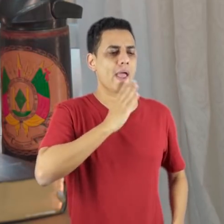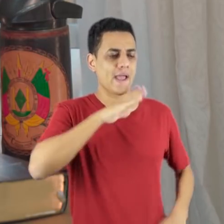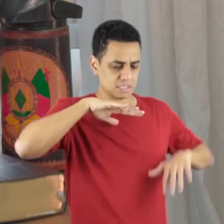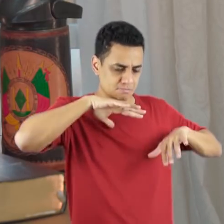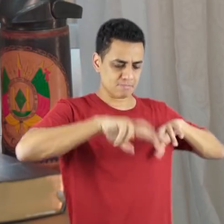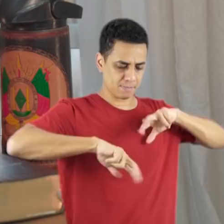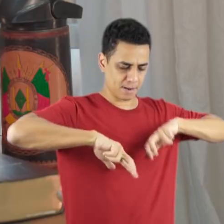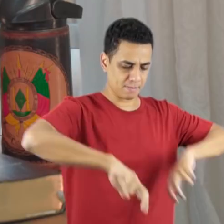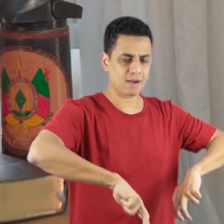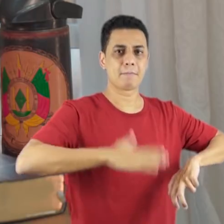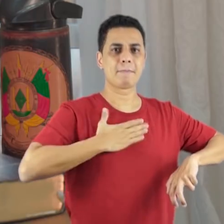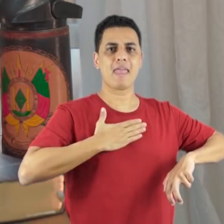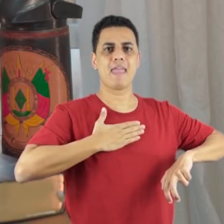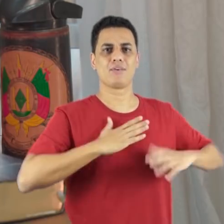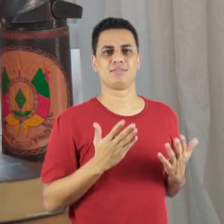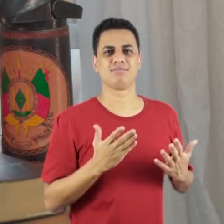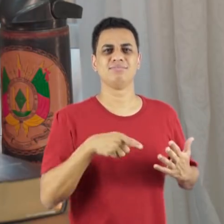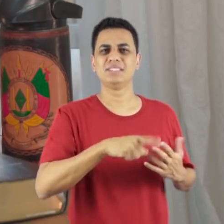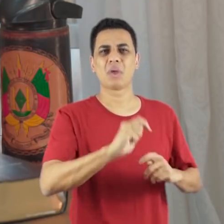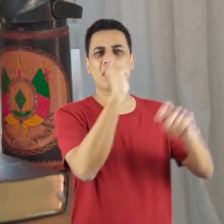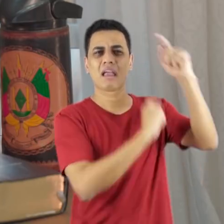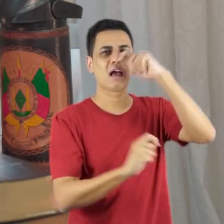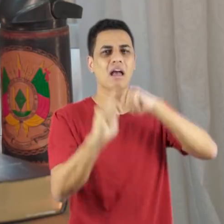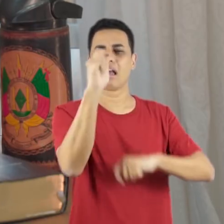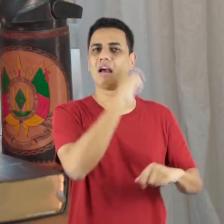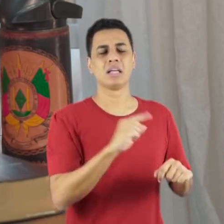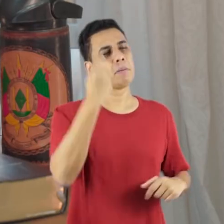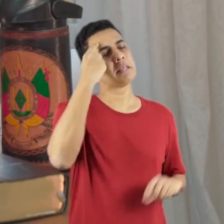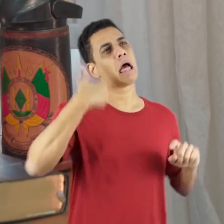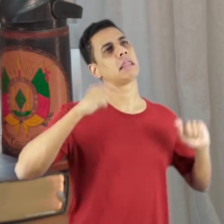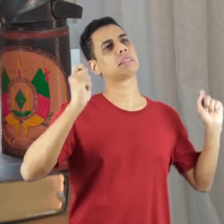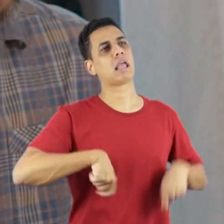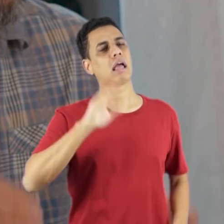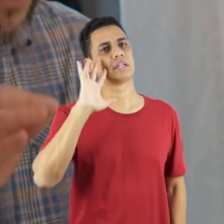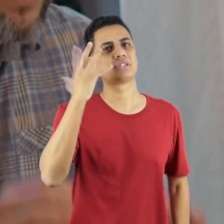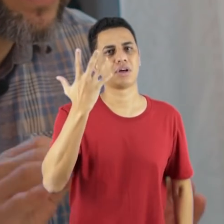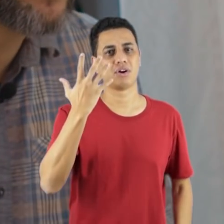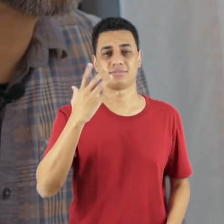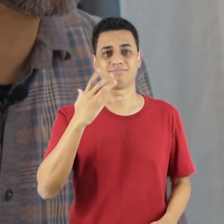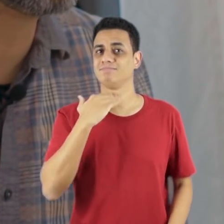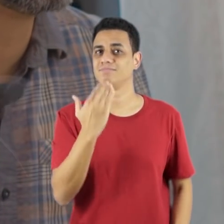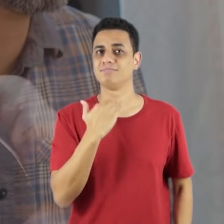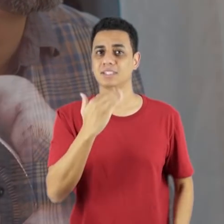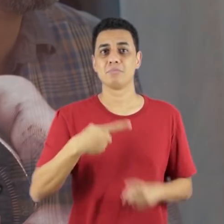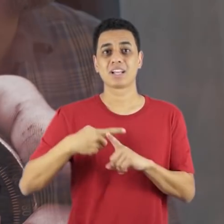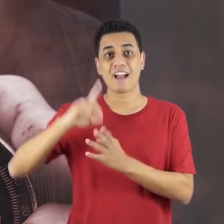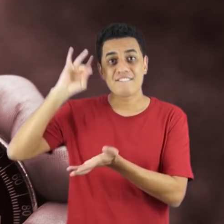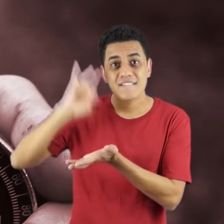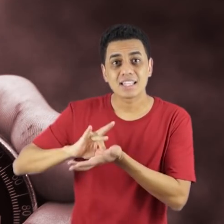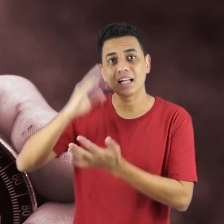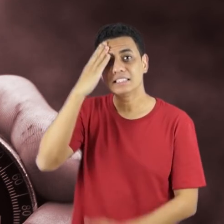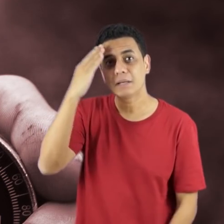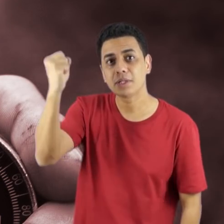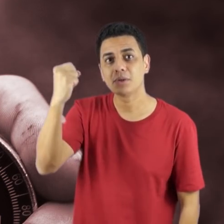de cisternas rachadas. Poços que iludem com a miragem de um oásis no deserto. A verdadeira sabedoria tem